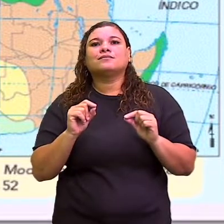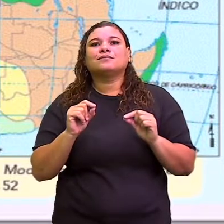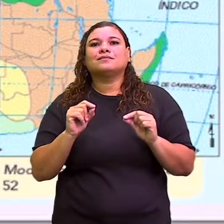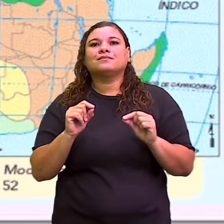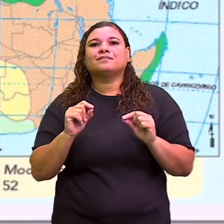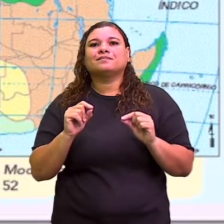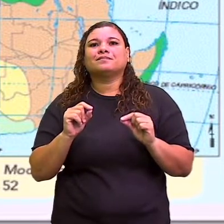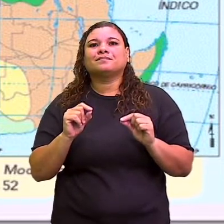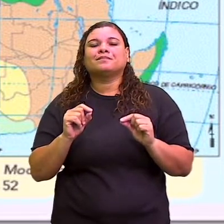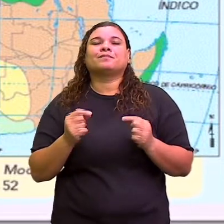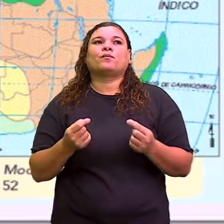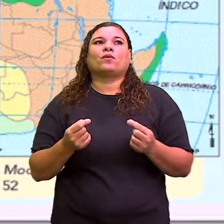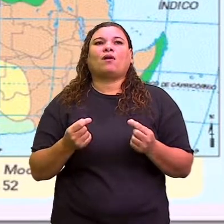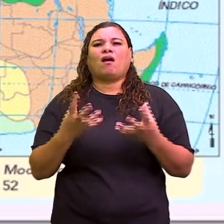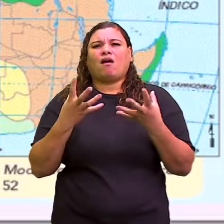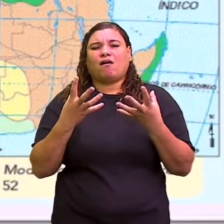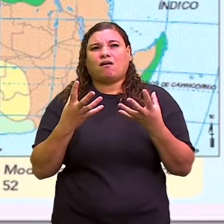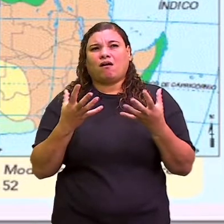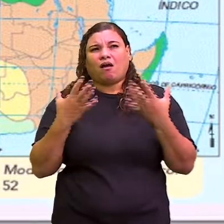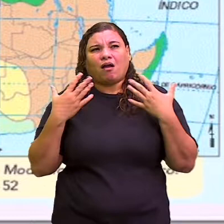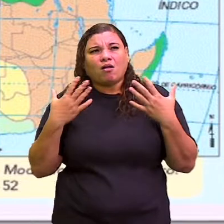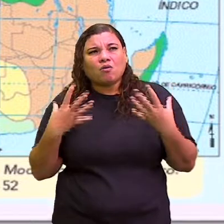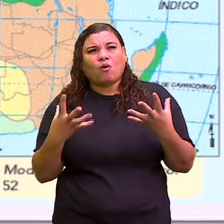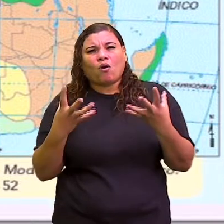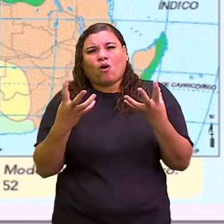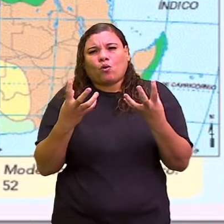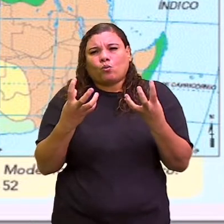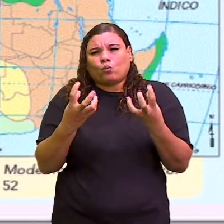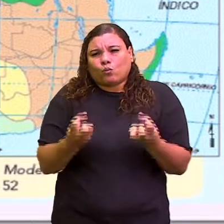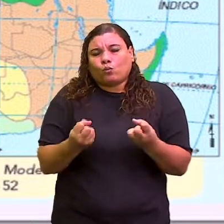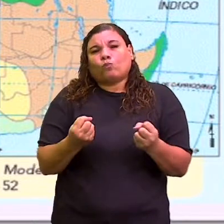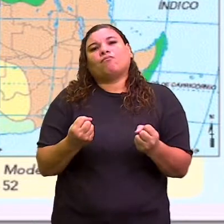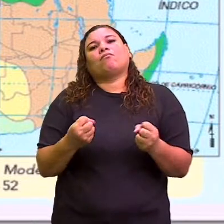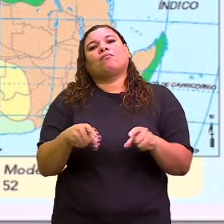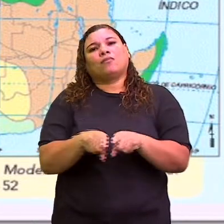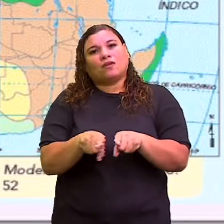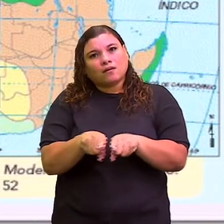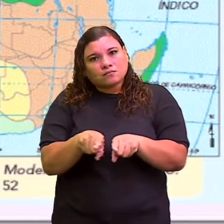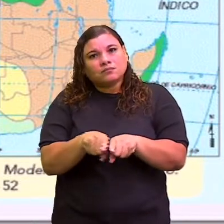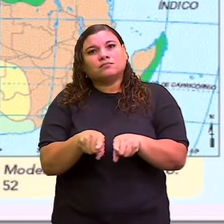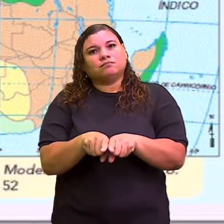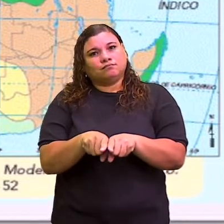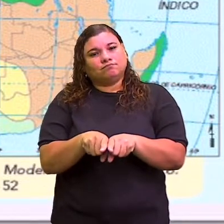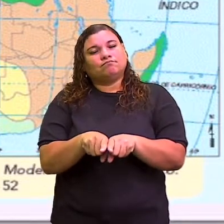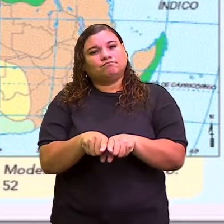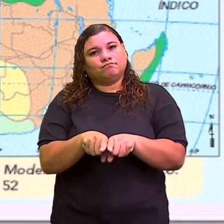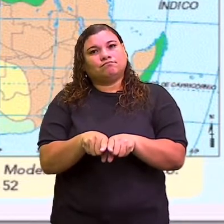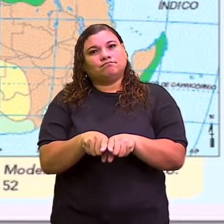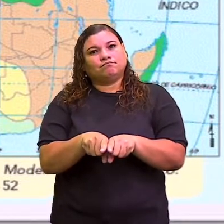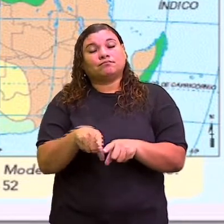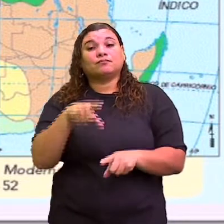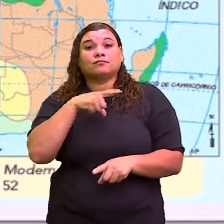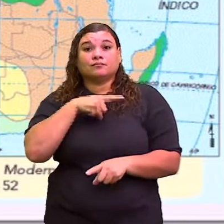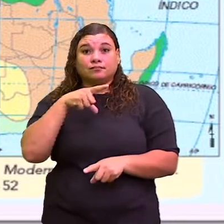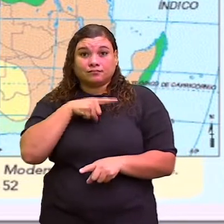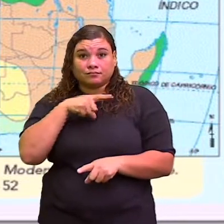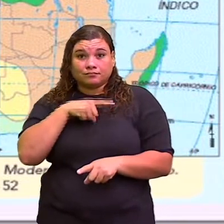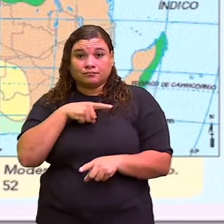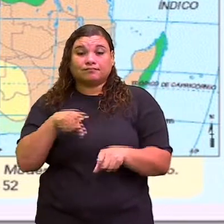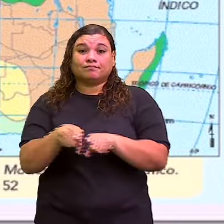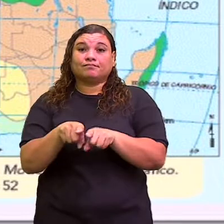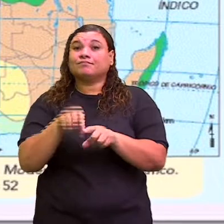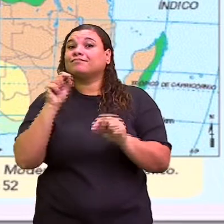com a vegetação. Temos também as savanas, que ficam na área